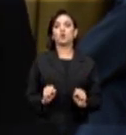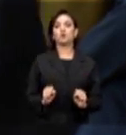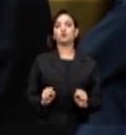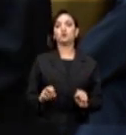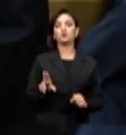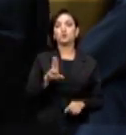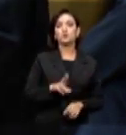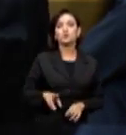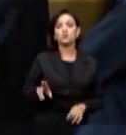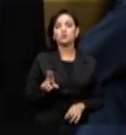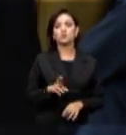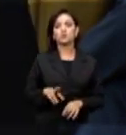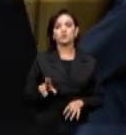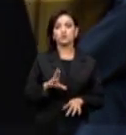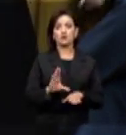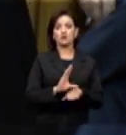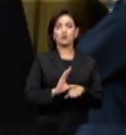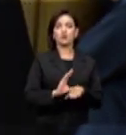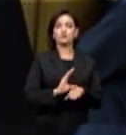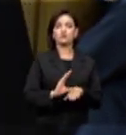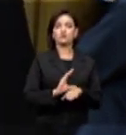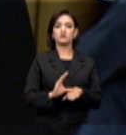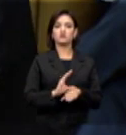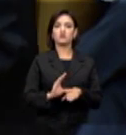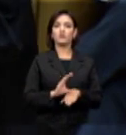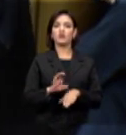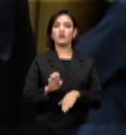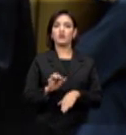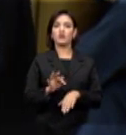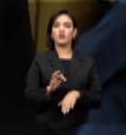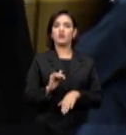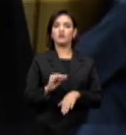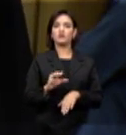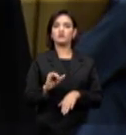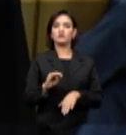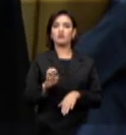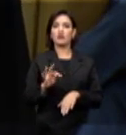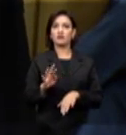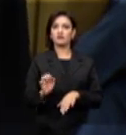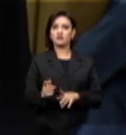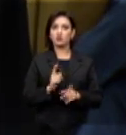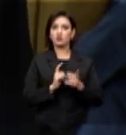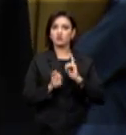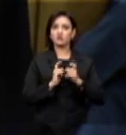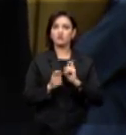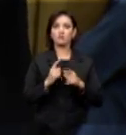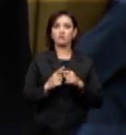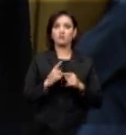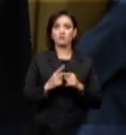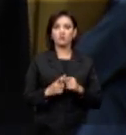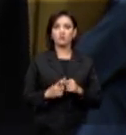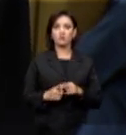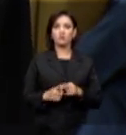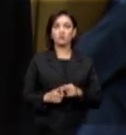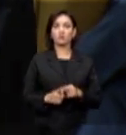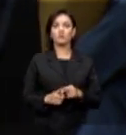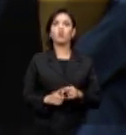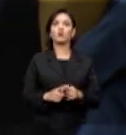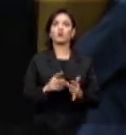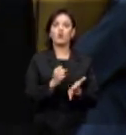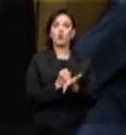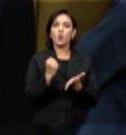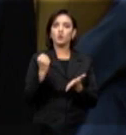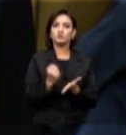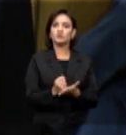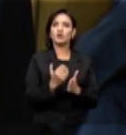princípio constitucional da eficiência administrativa. Na hipótese em que a malha objeto da prorrogação